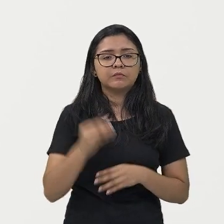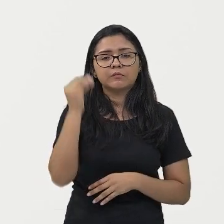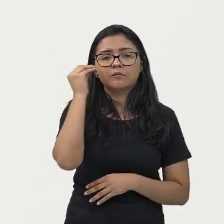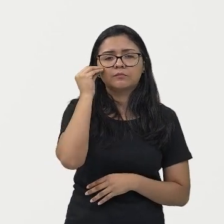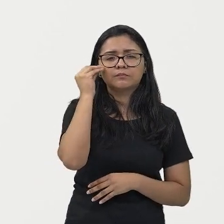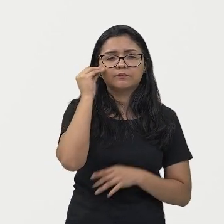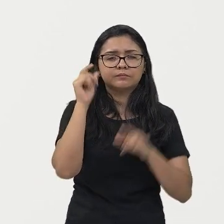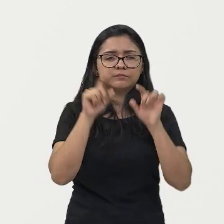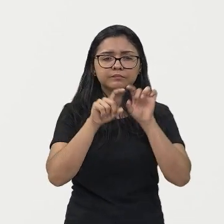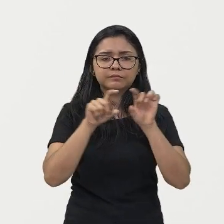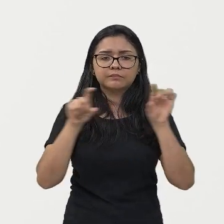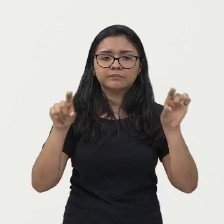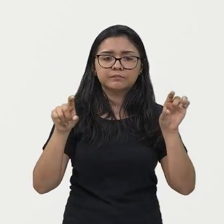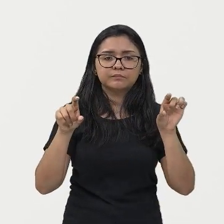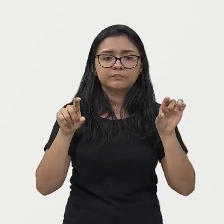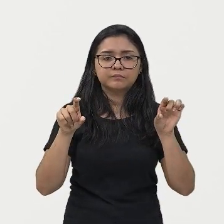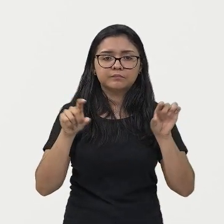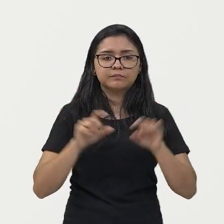Observando aqui, ó,